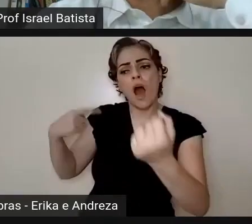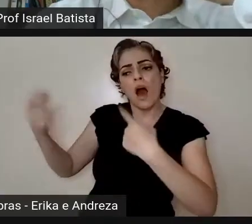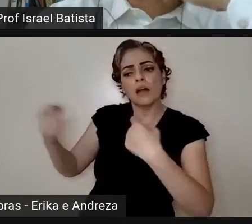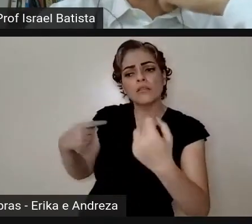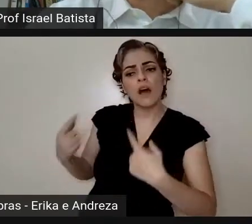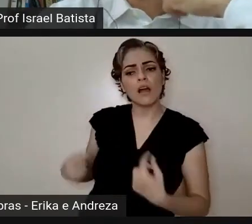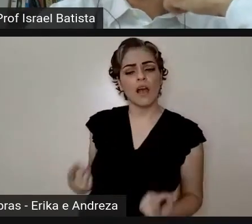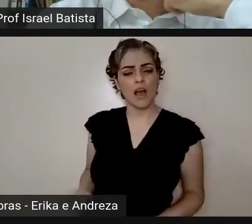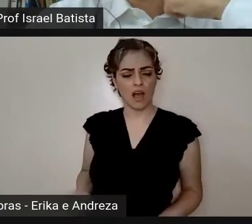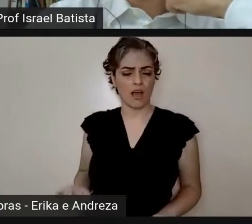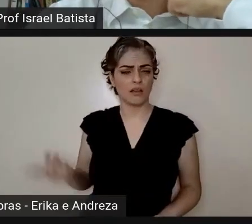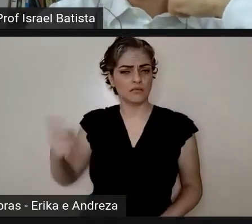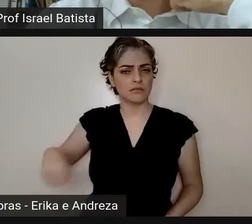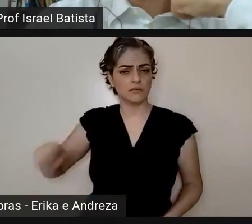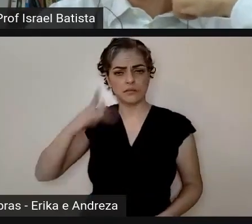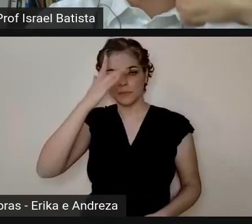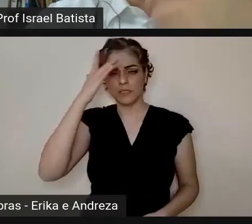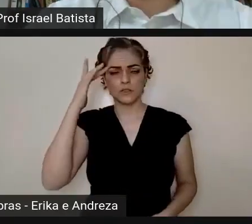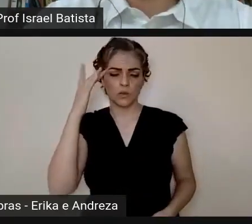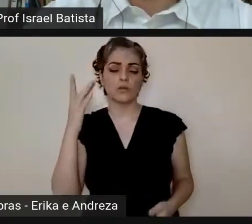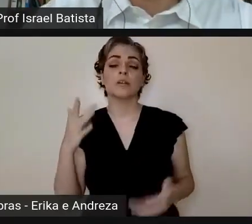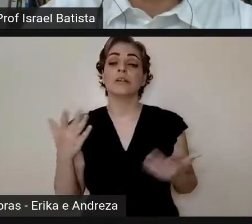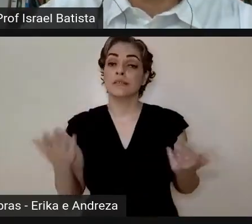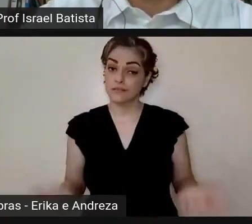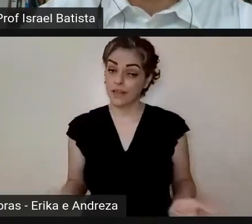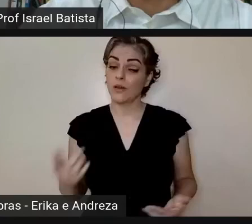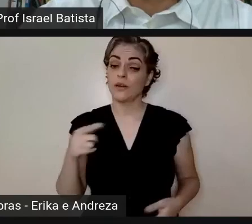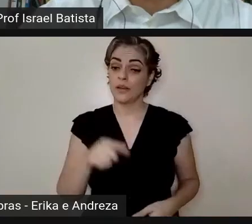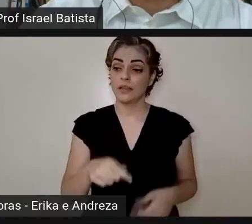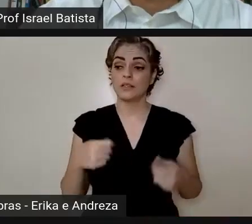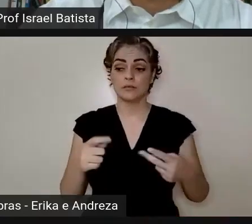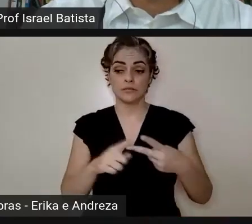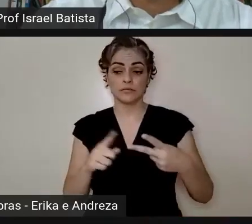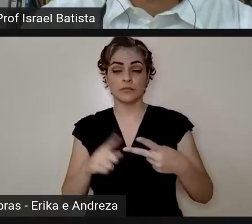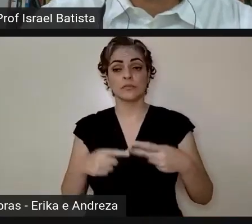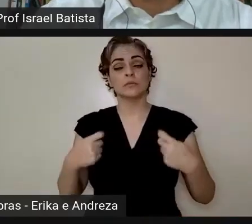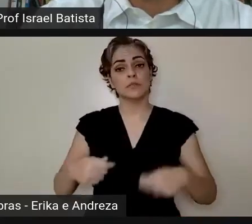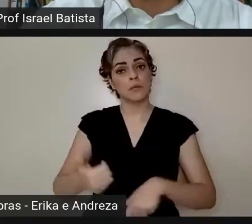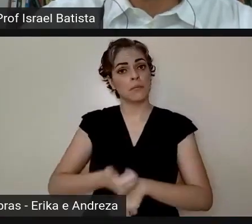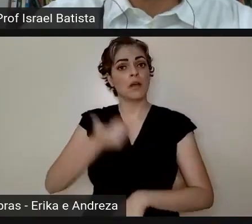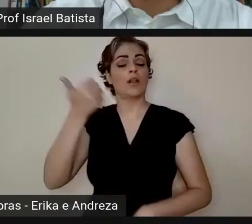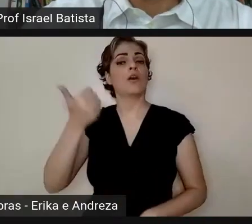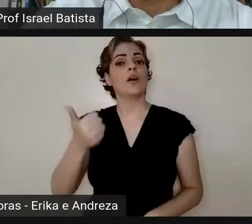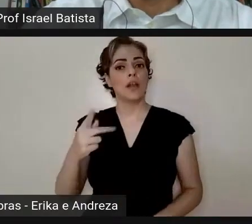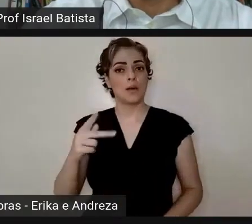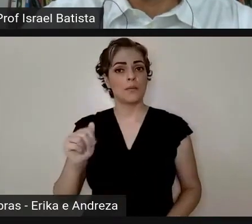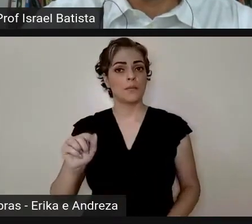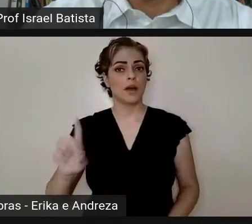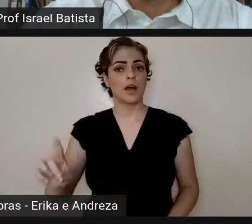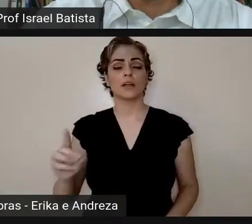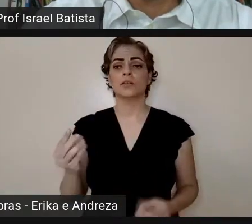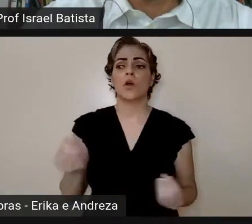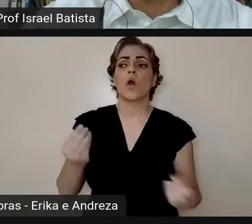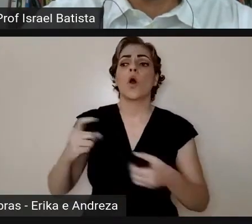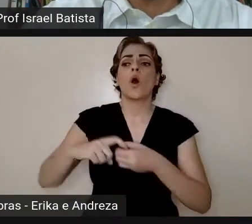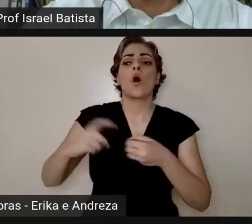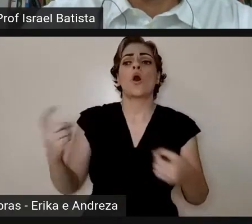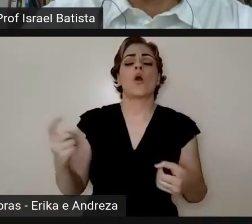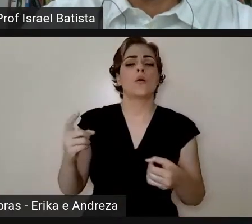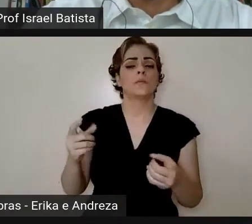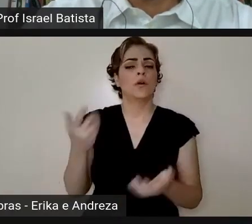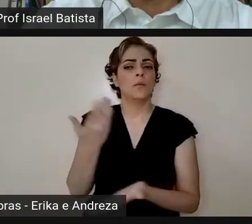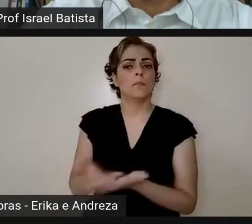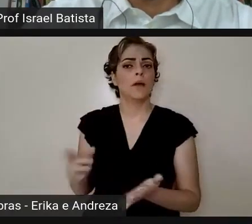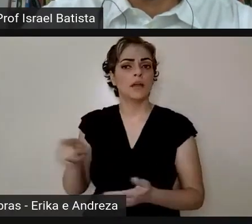membros do judiciário. Então a gente precisa aprimorar o PAD também para ver sim perda de cargo em casos como esse,